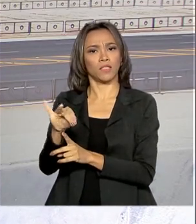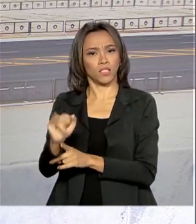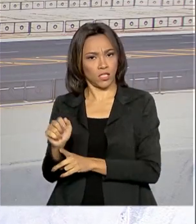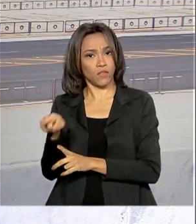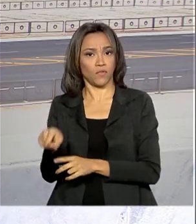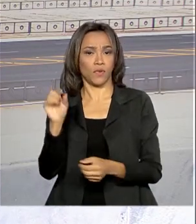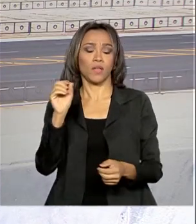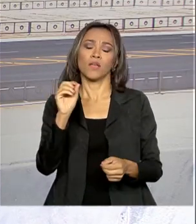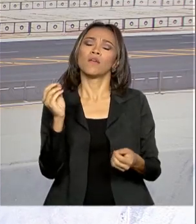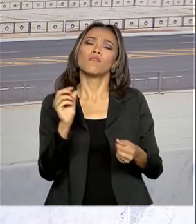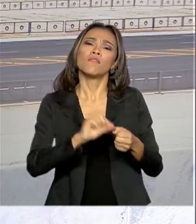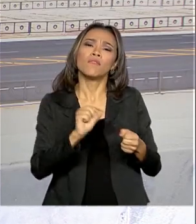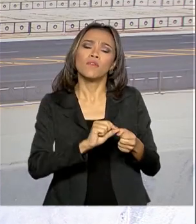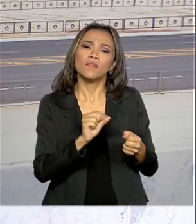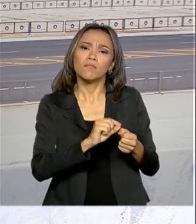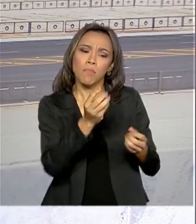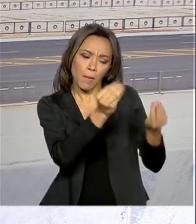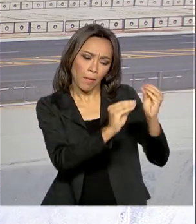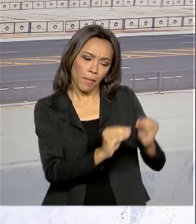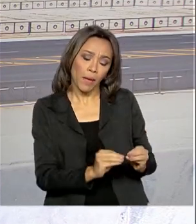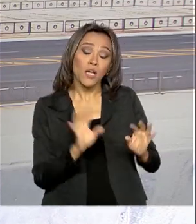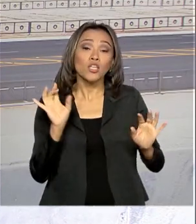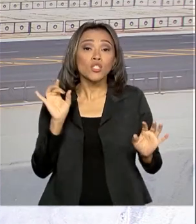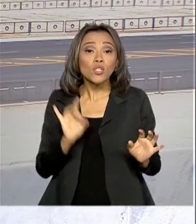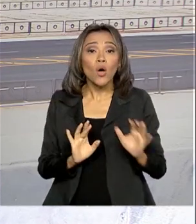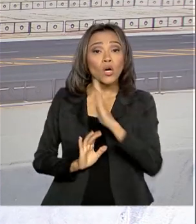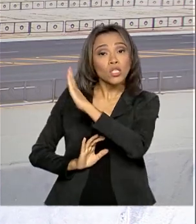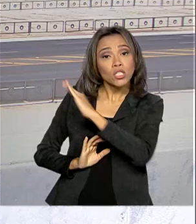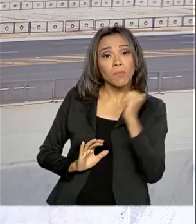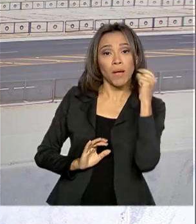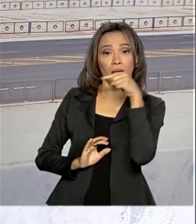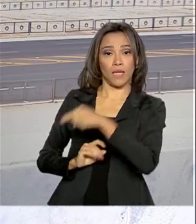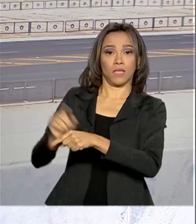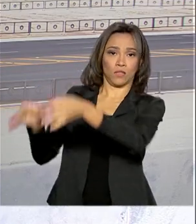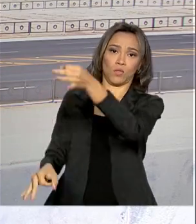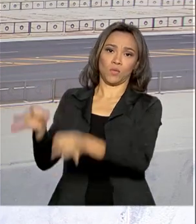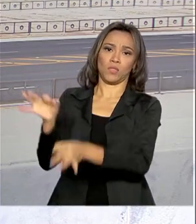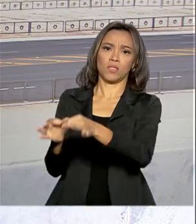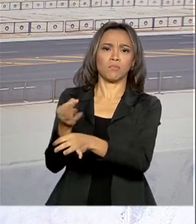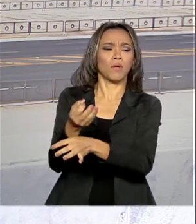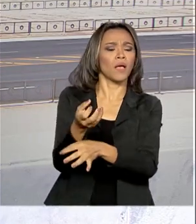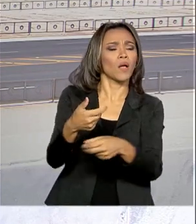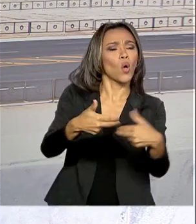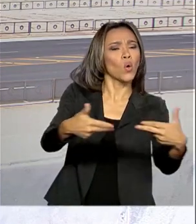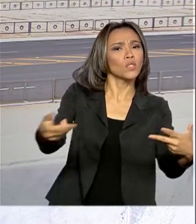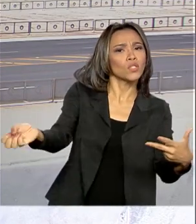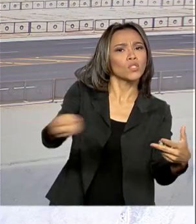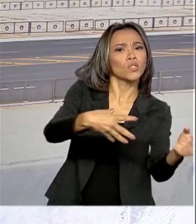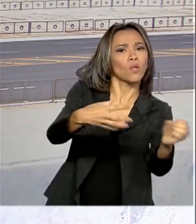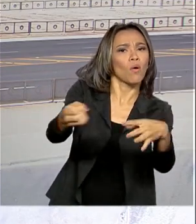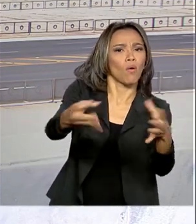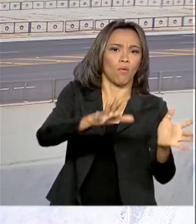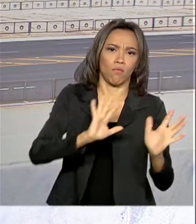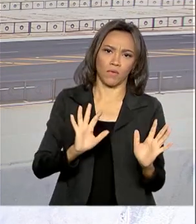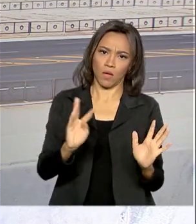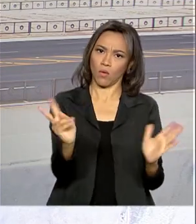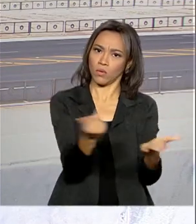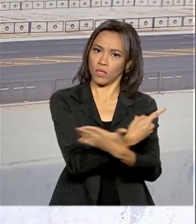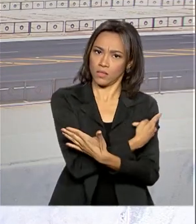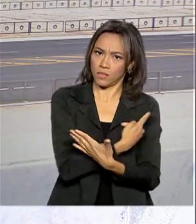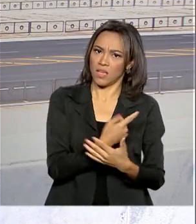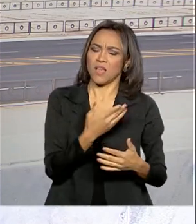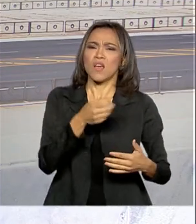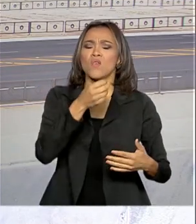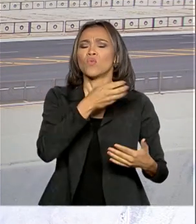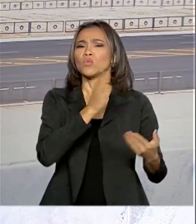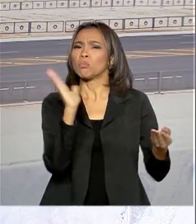ainda decidiu que esse juiz só seria convocado para os casos novos, portanto, não haverá juiz de garantias no caso dos processos